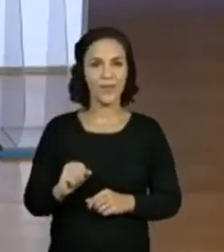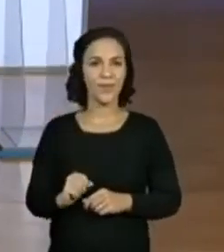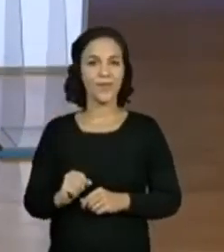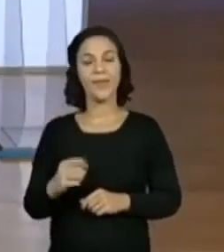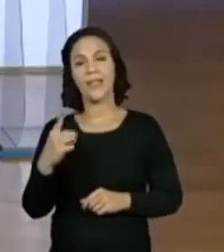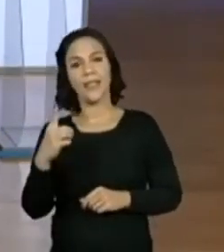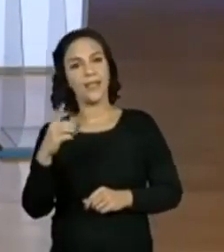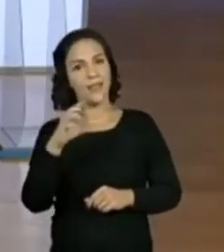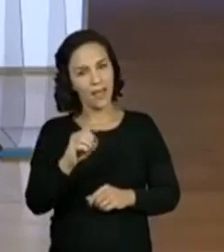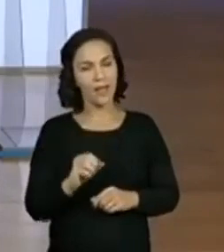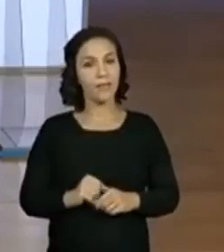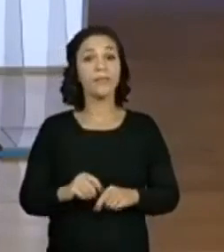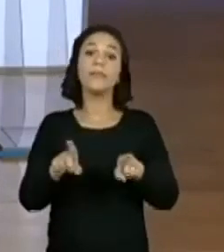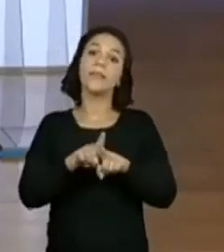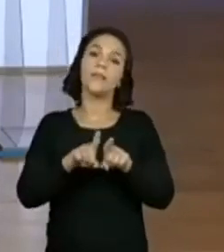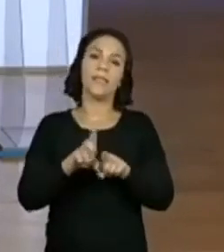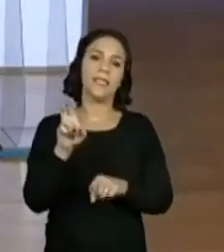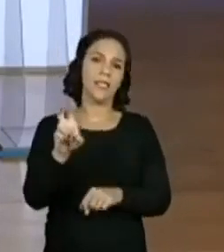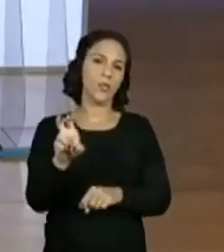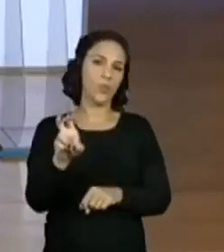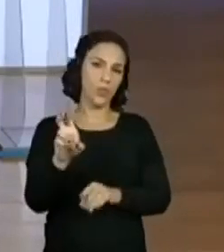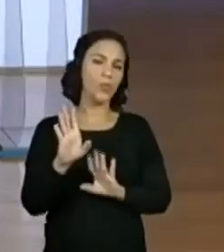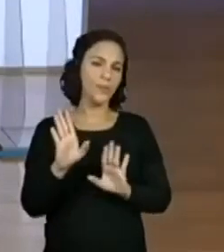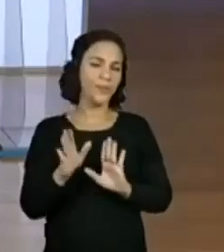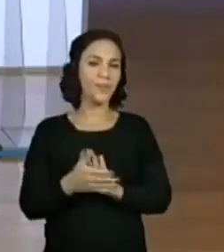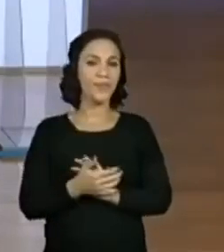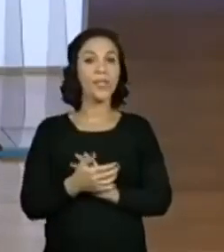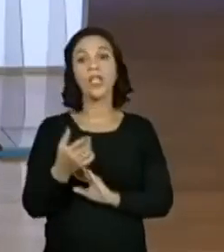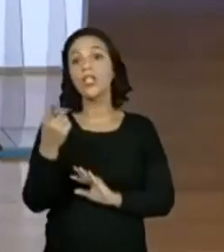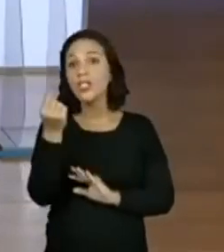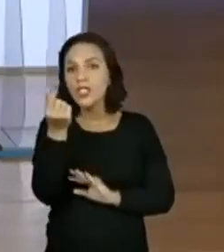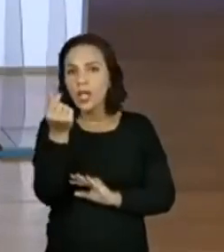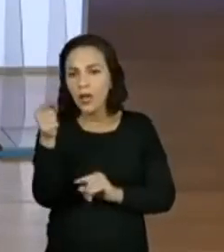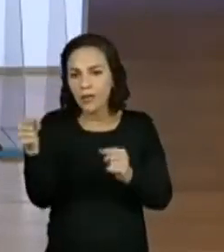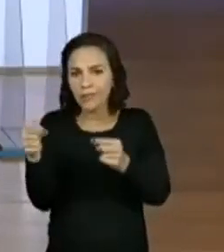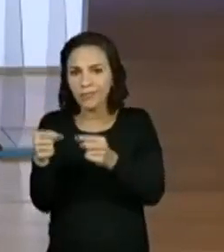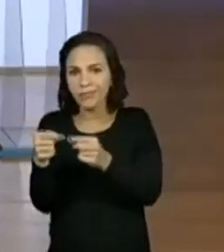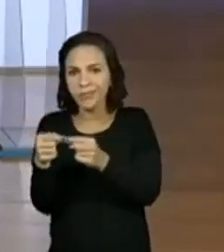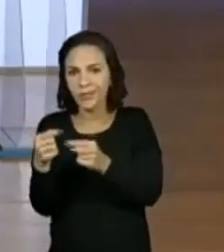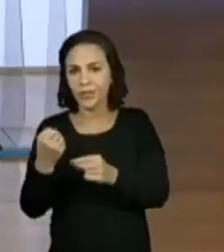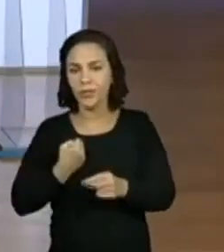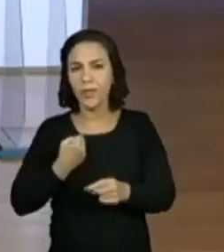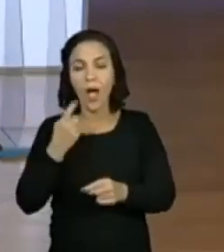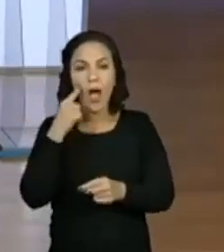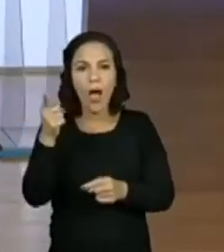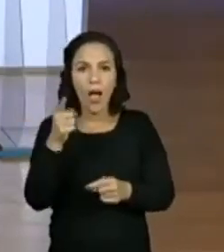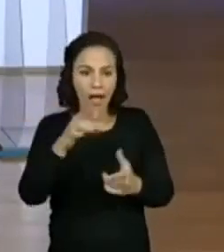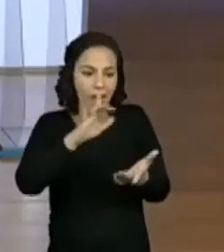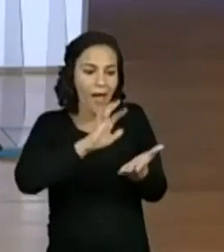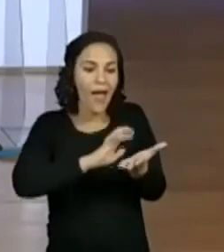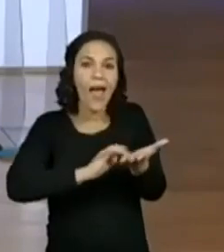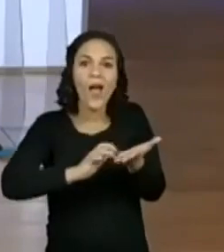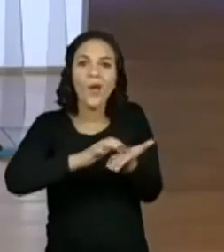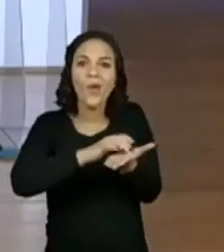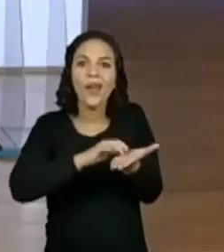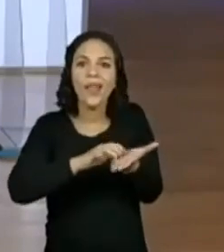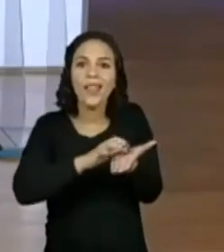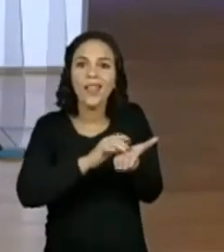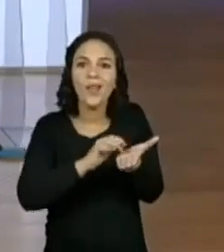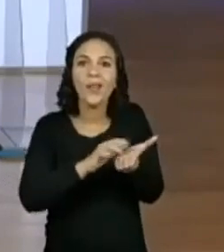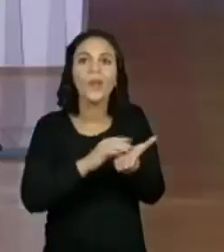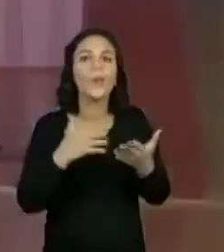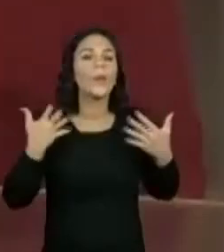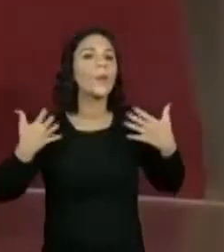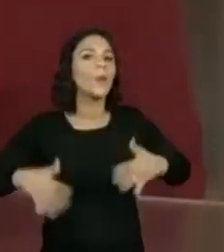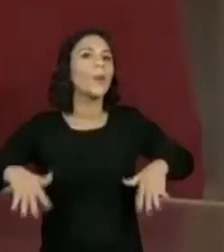também. Nas moedas, no dinheiro, nós já percebemos Sim. que tem número, não é? Essa calculadora gigante aí, professora. Olha só, na